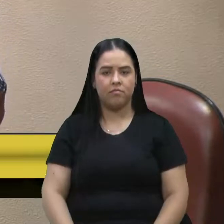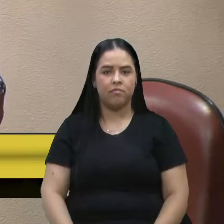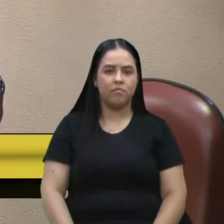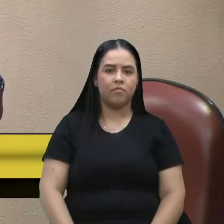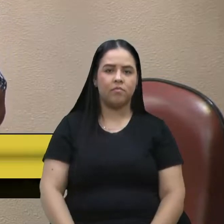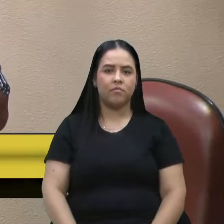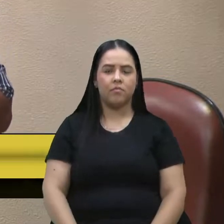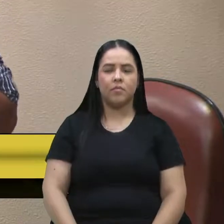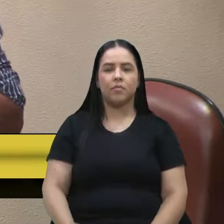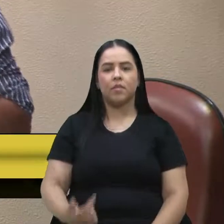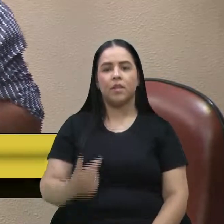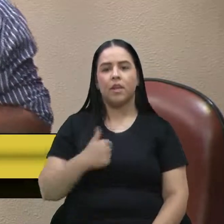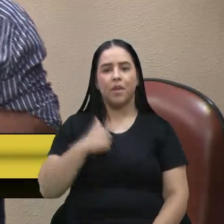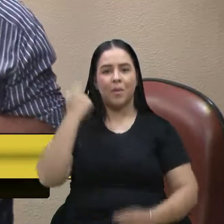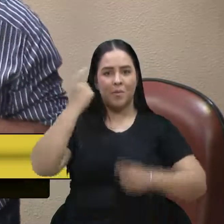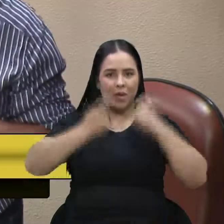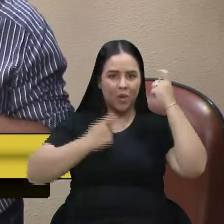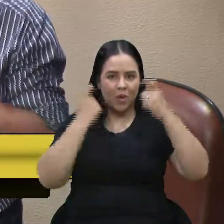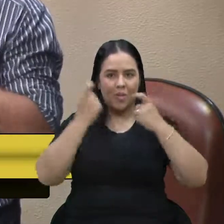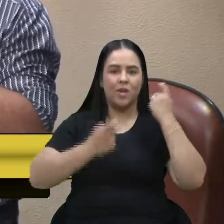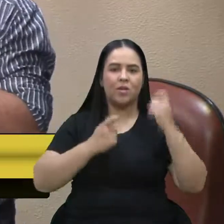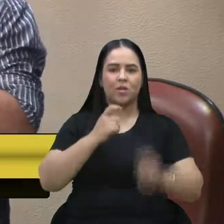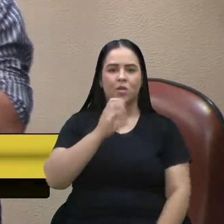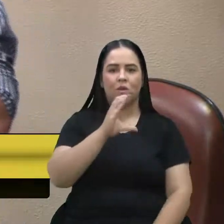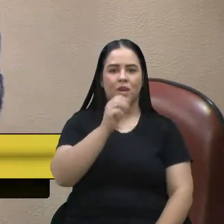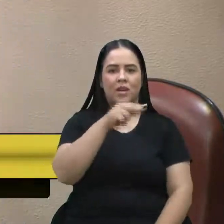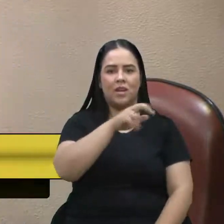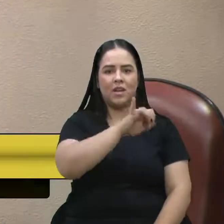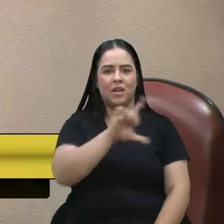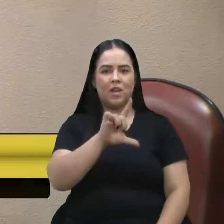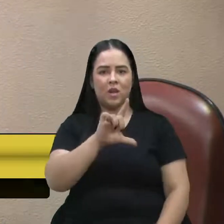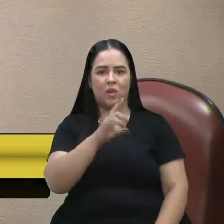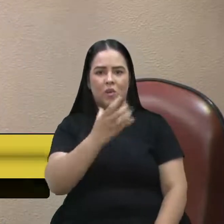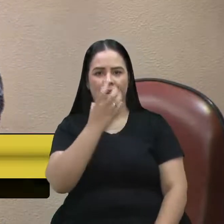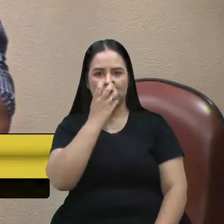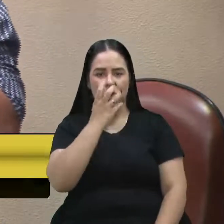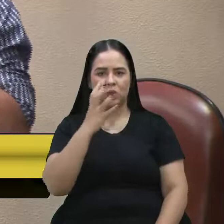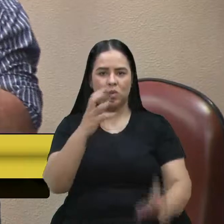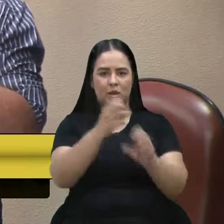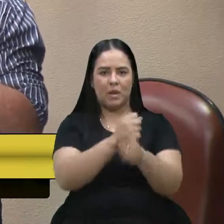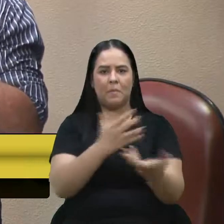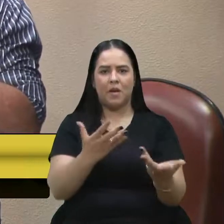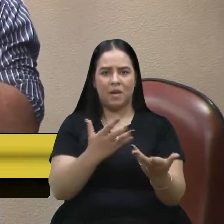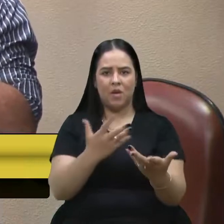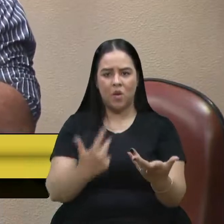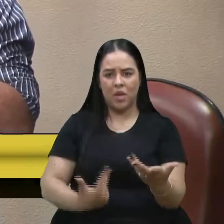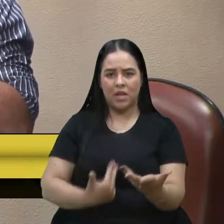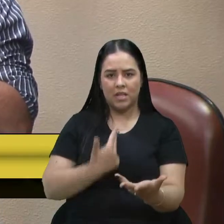Eu estou preocupado com o canil que resolva o problema das castrações.